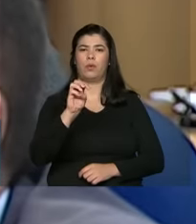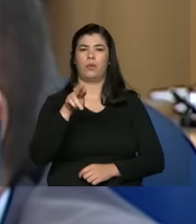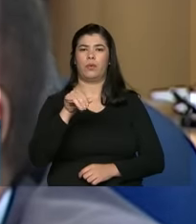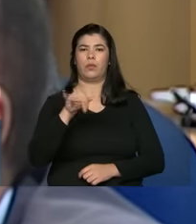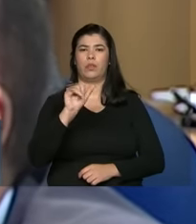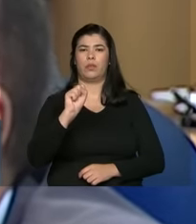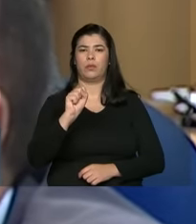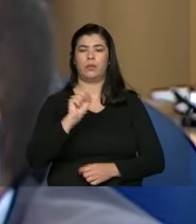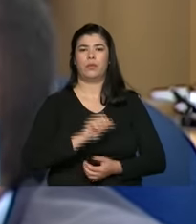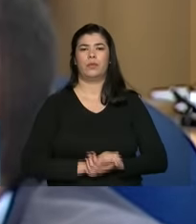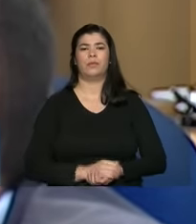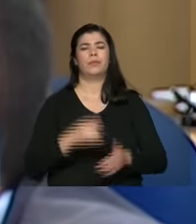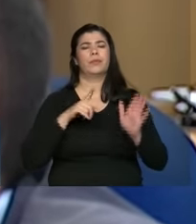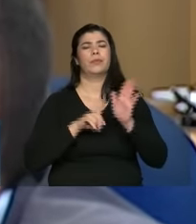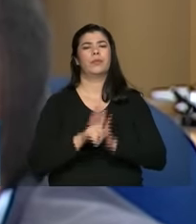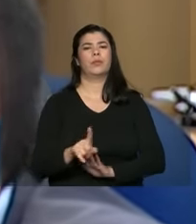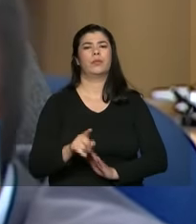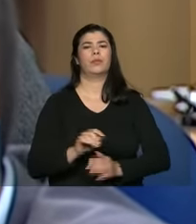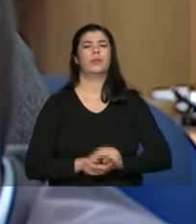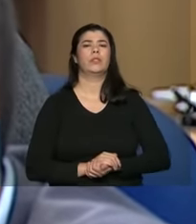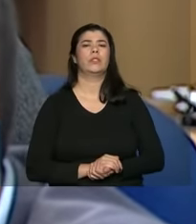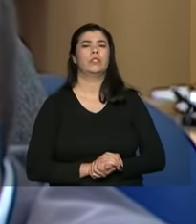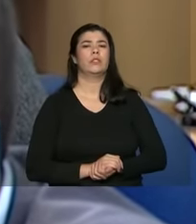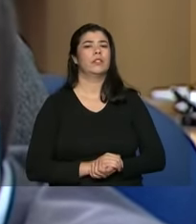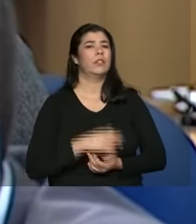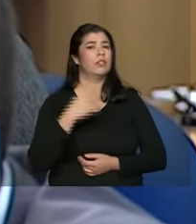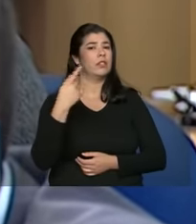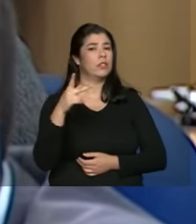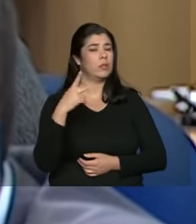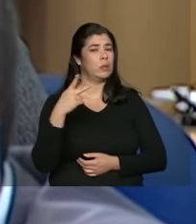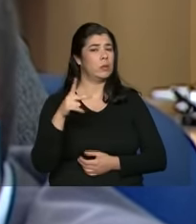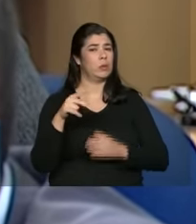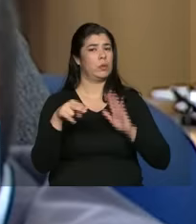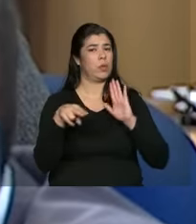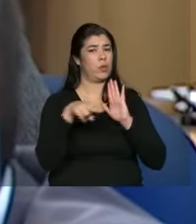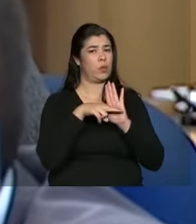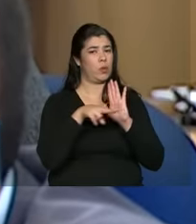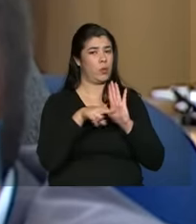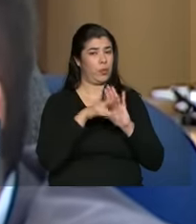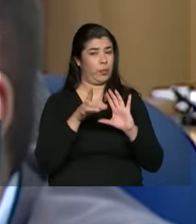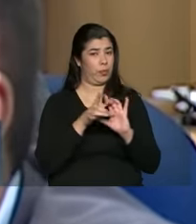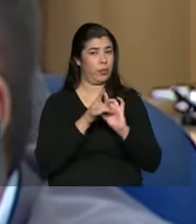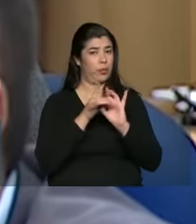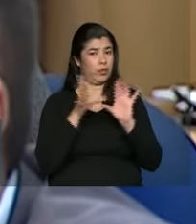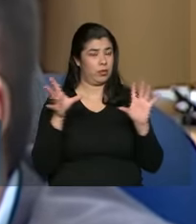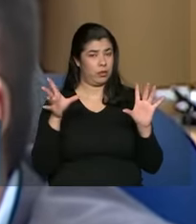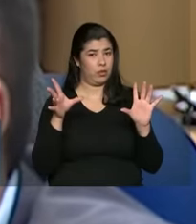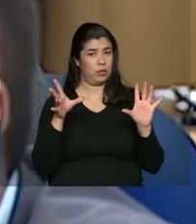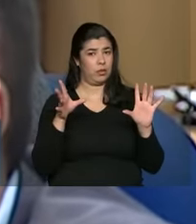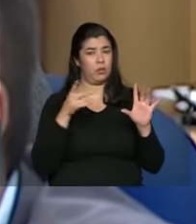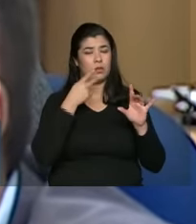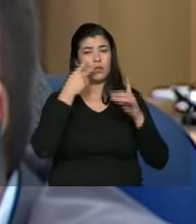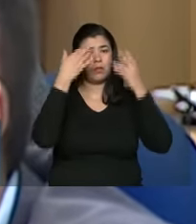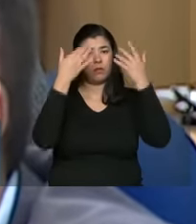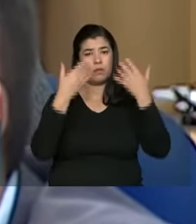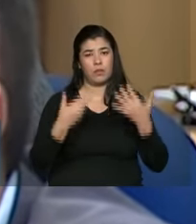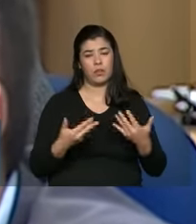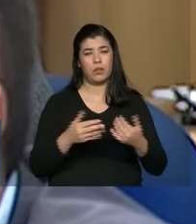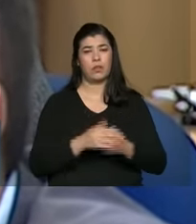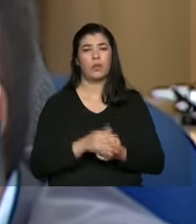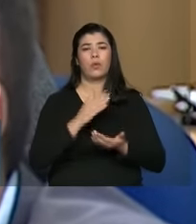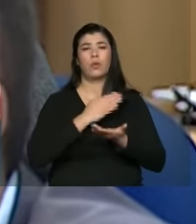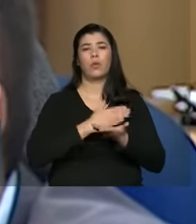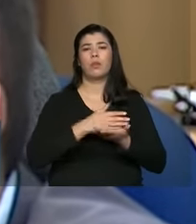normas de autorização de uso dos dos dispositivos e que o senhor mencionou aqui que começam com Ortopedia e